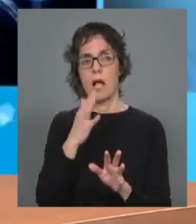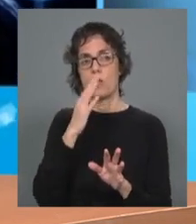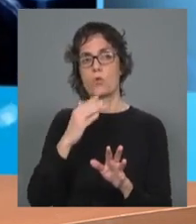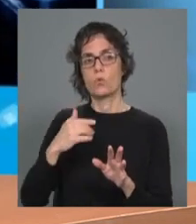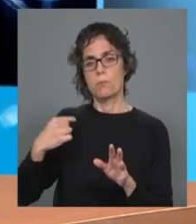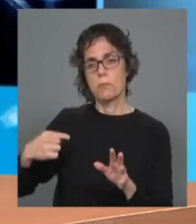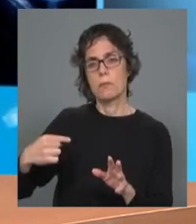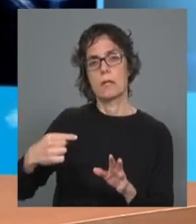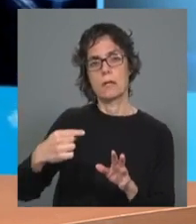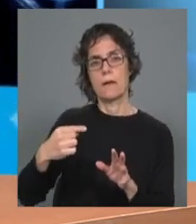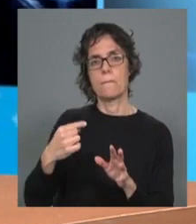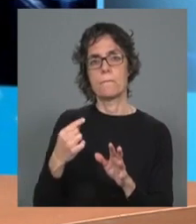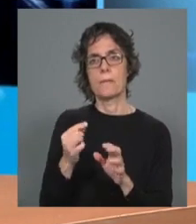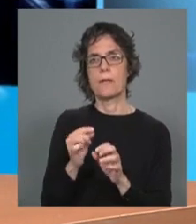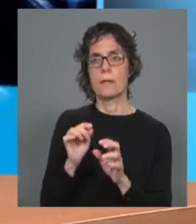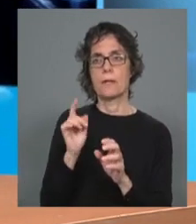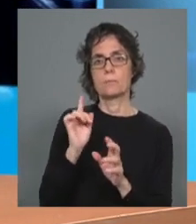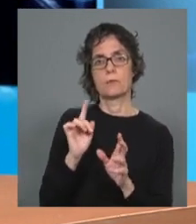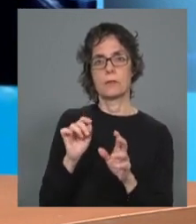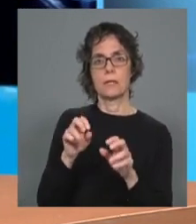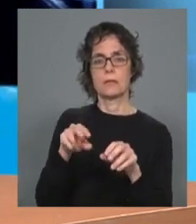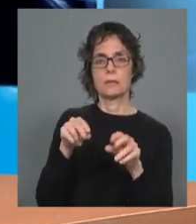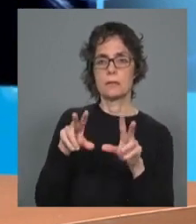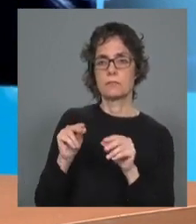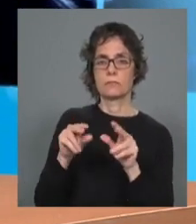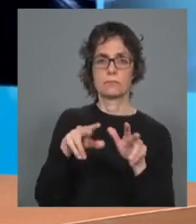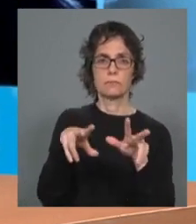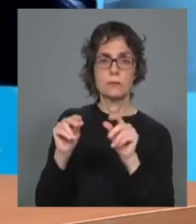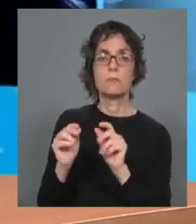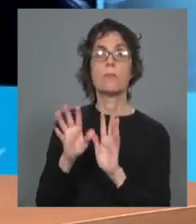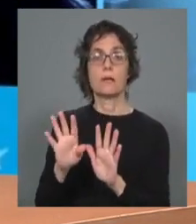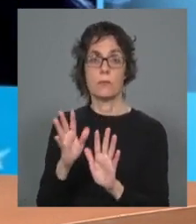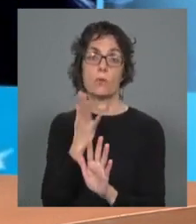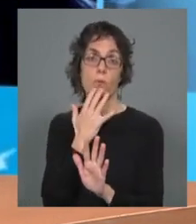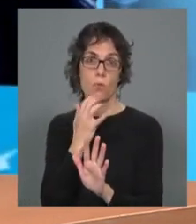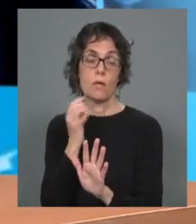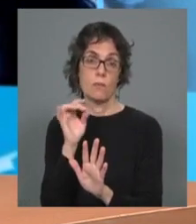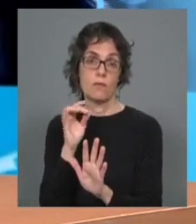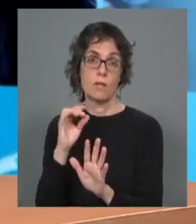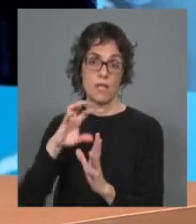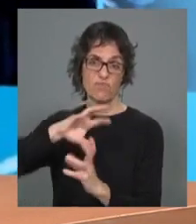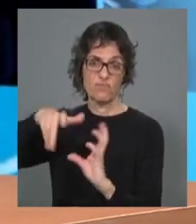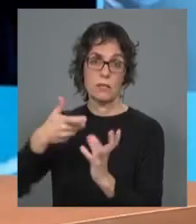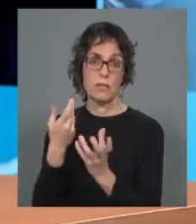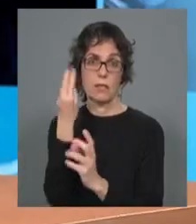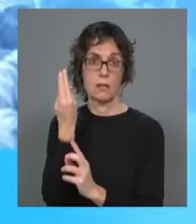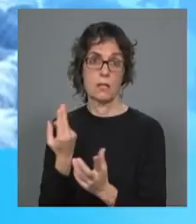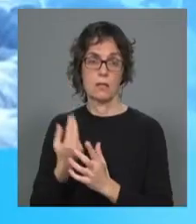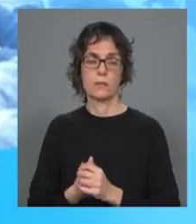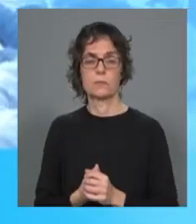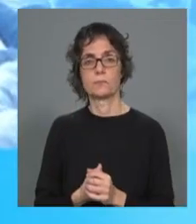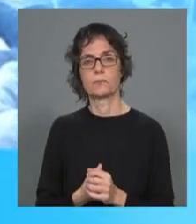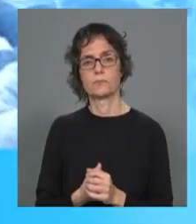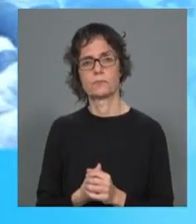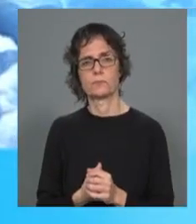alguma cautela até no uso das alfaias litúrgicas durante este tempo, que é um tempo muito particular. Receberam o Prémio